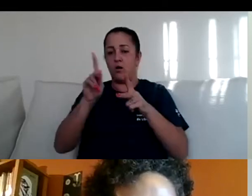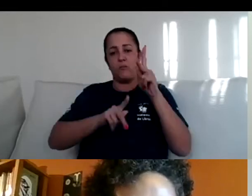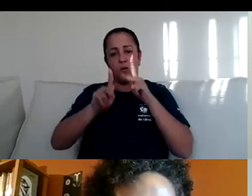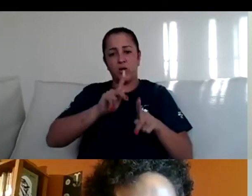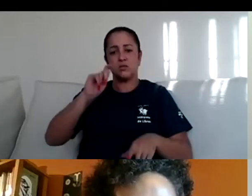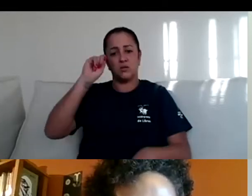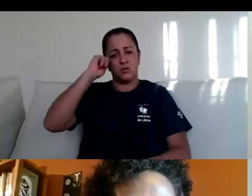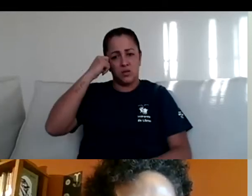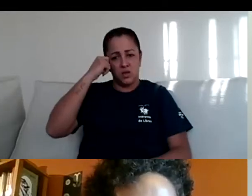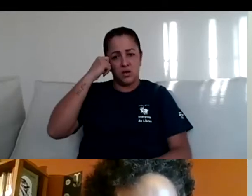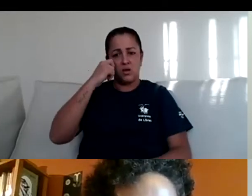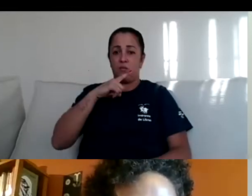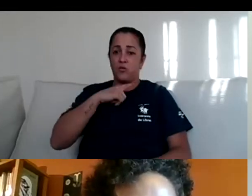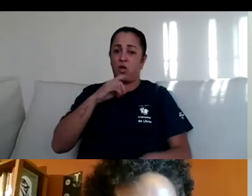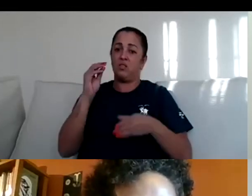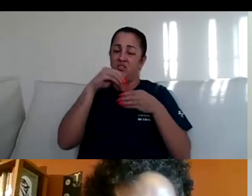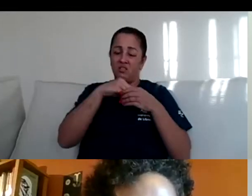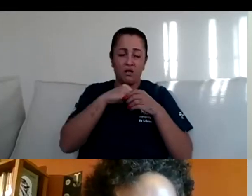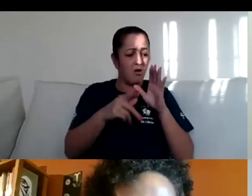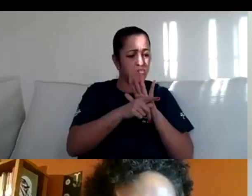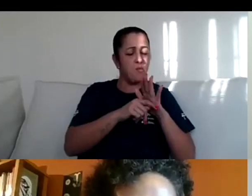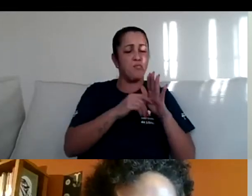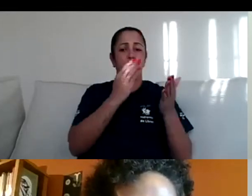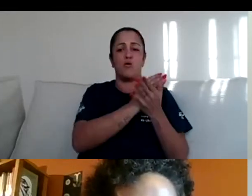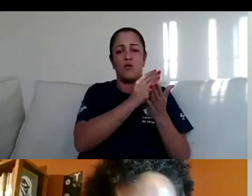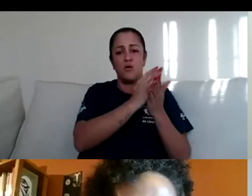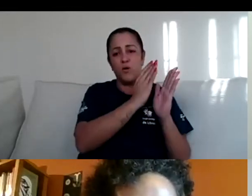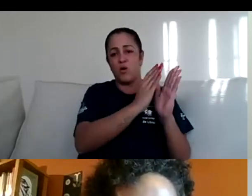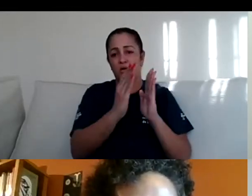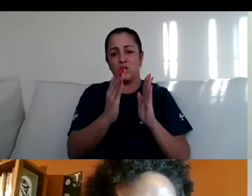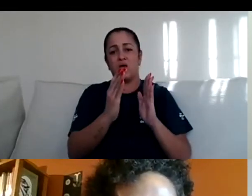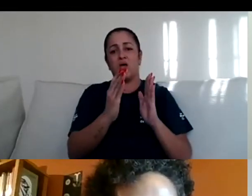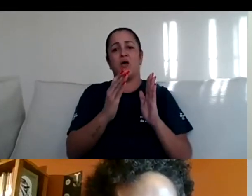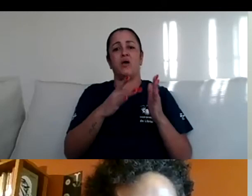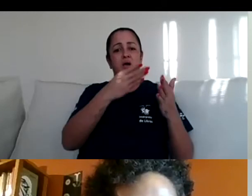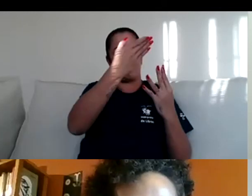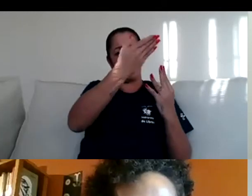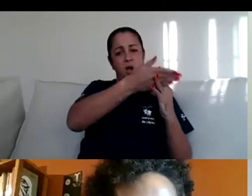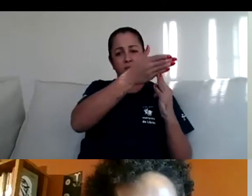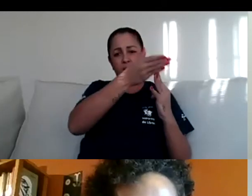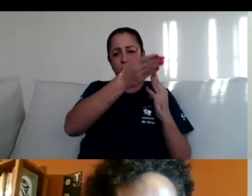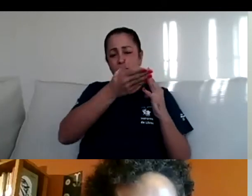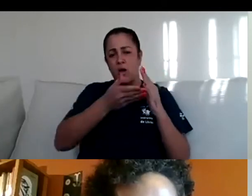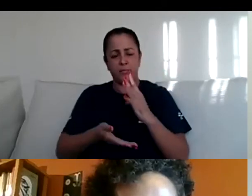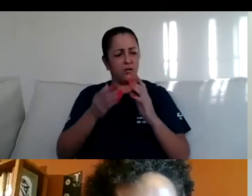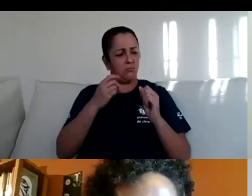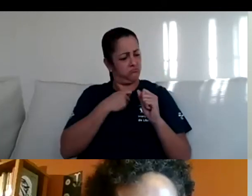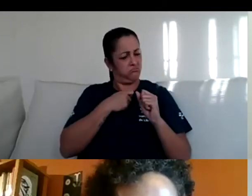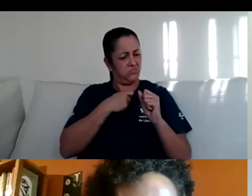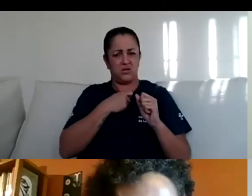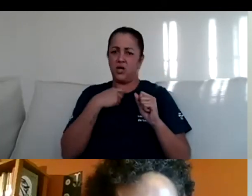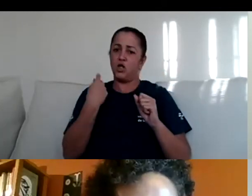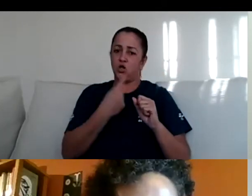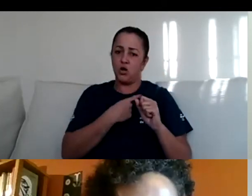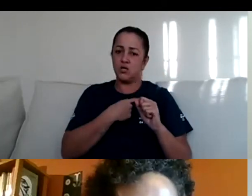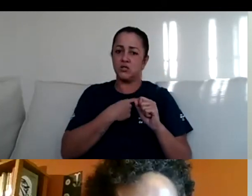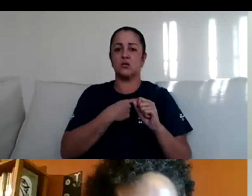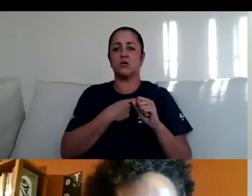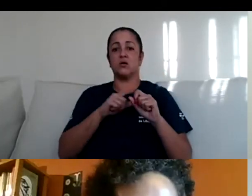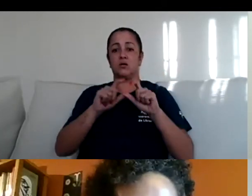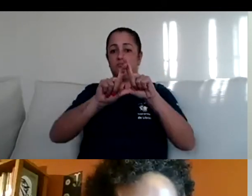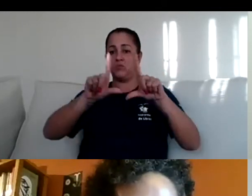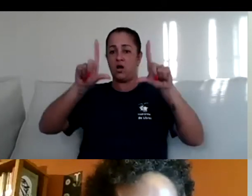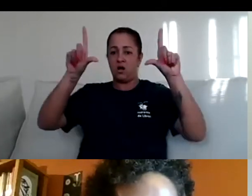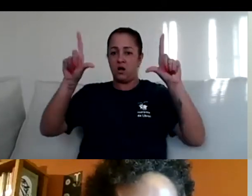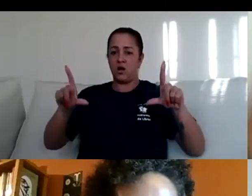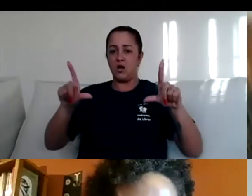frequentando a biblioteca, pegando os livros emprestados, pegando os marcadores que elas deixaram lá. E a gente colocou o cartaz que elas deixaram